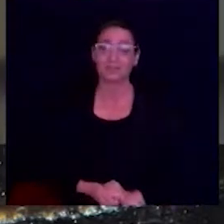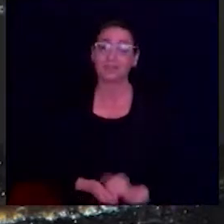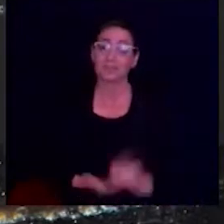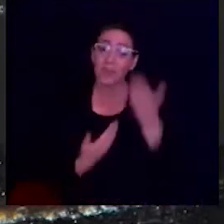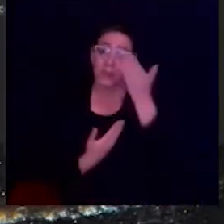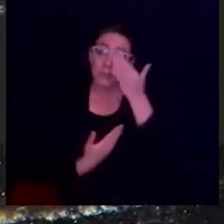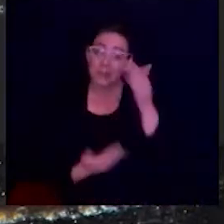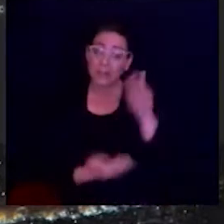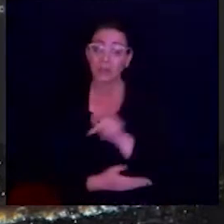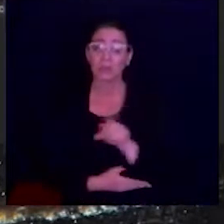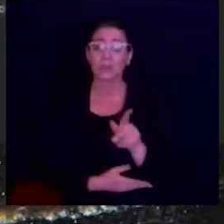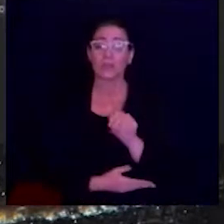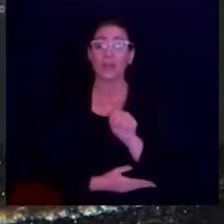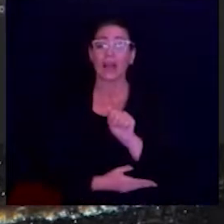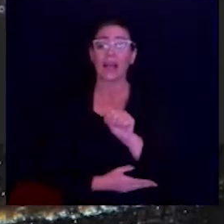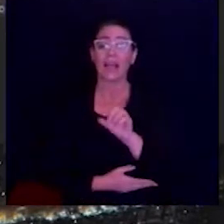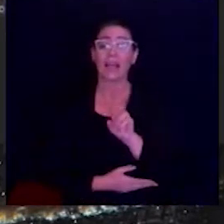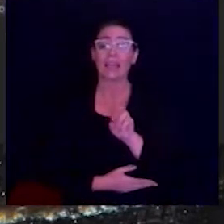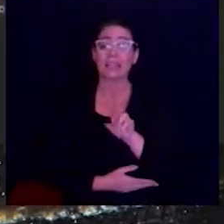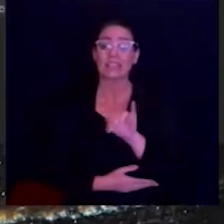Obrigado, professor Andreoli.